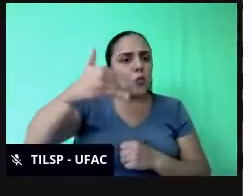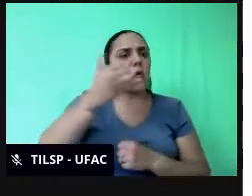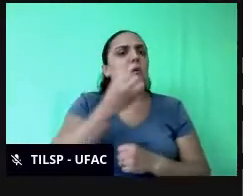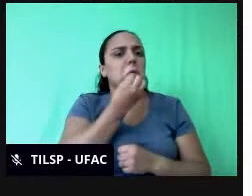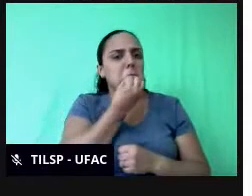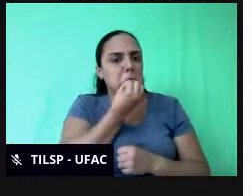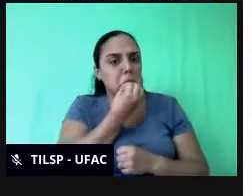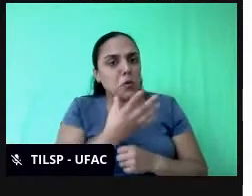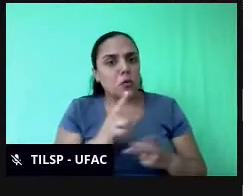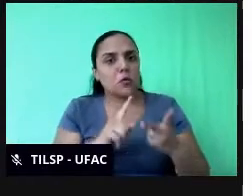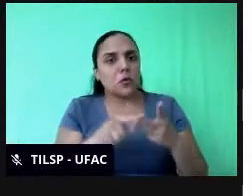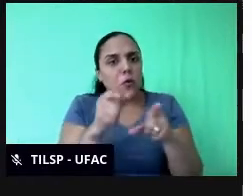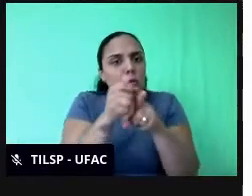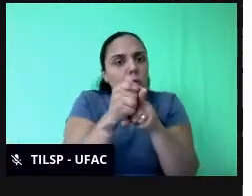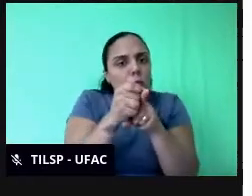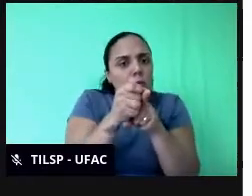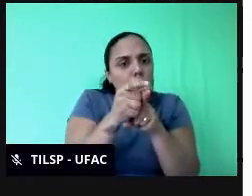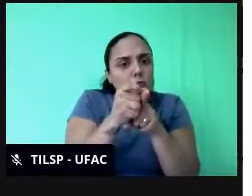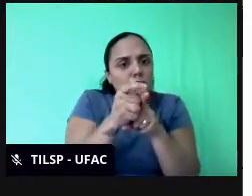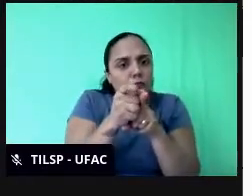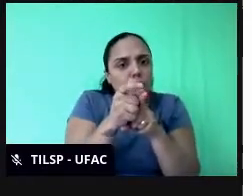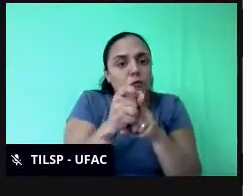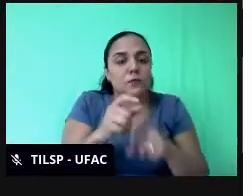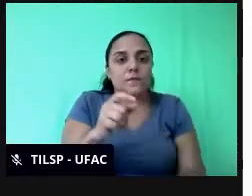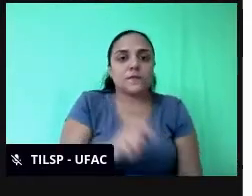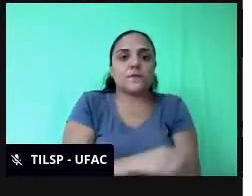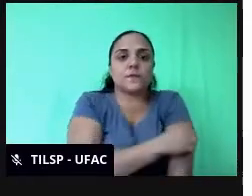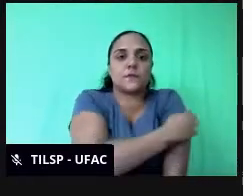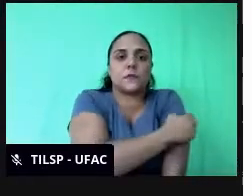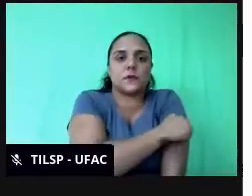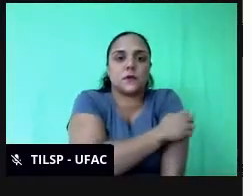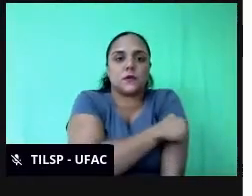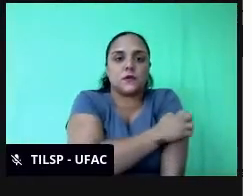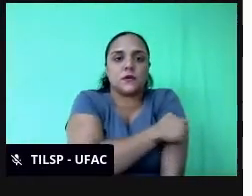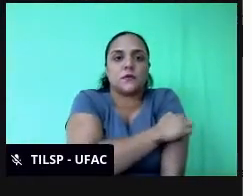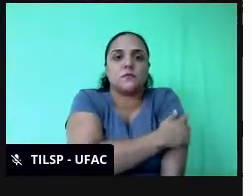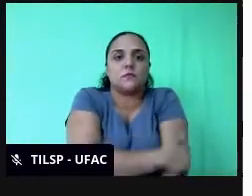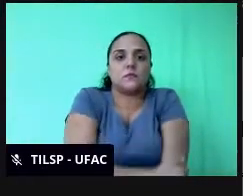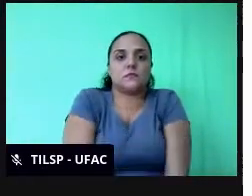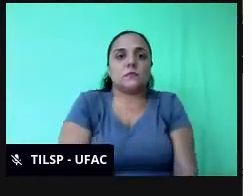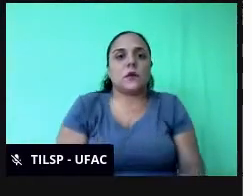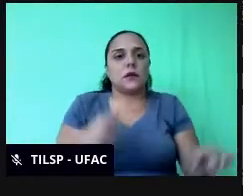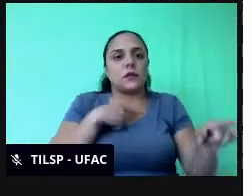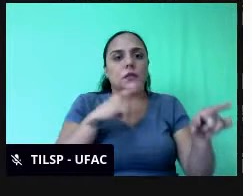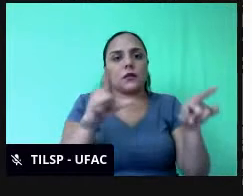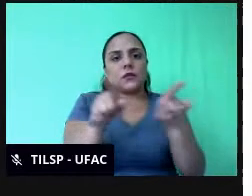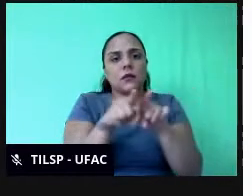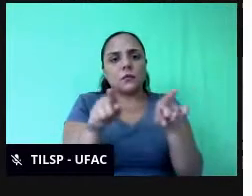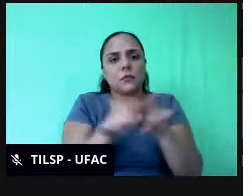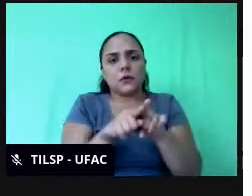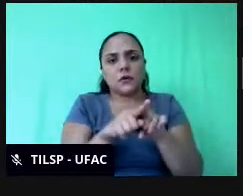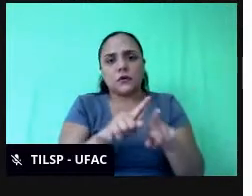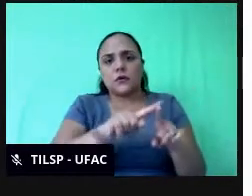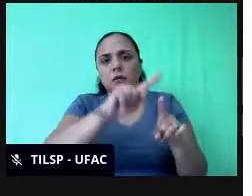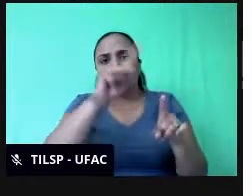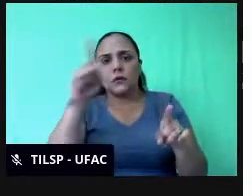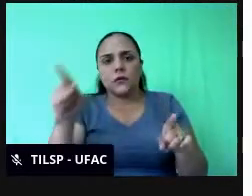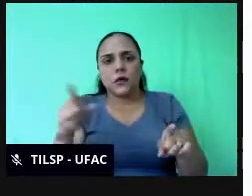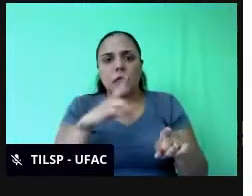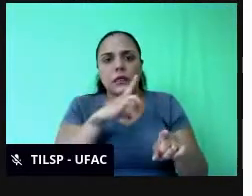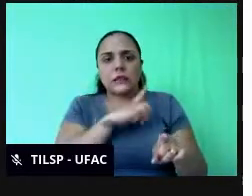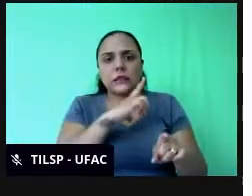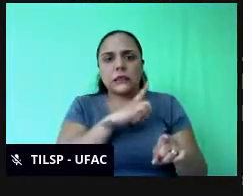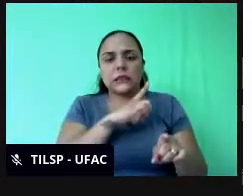girassol, cártamo e milho, e temos o da família ômega 3, que temos no reino vegetal o ALA, que é